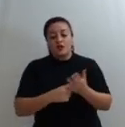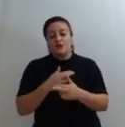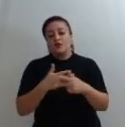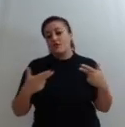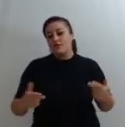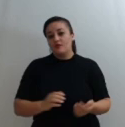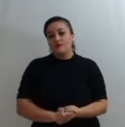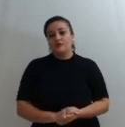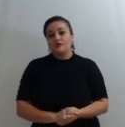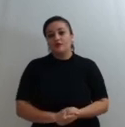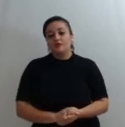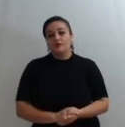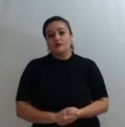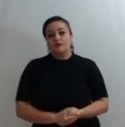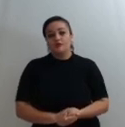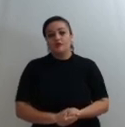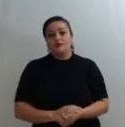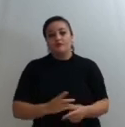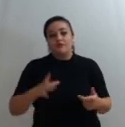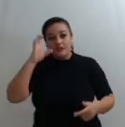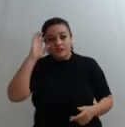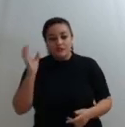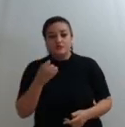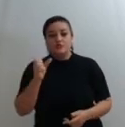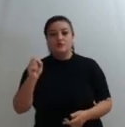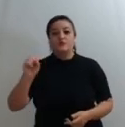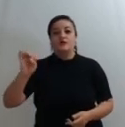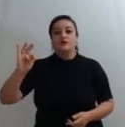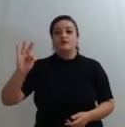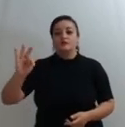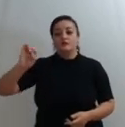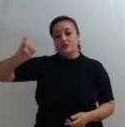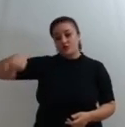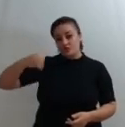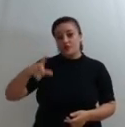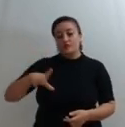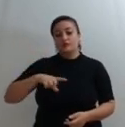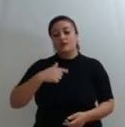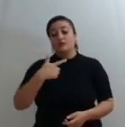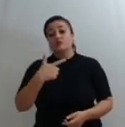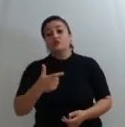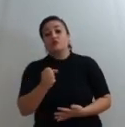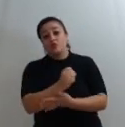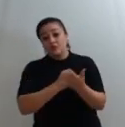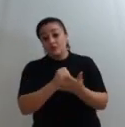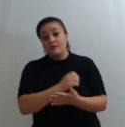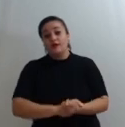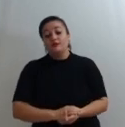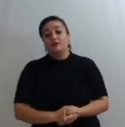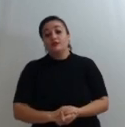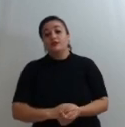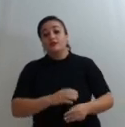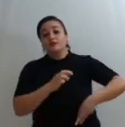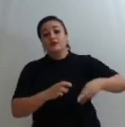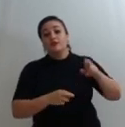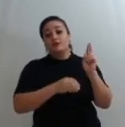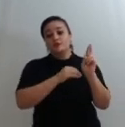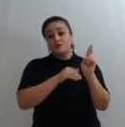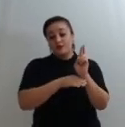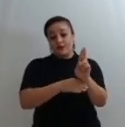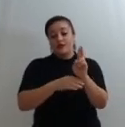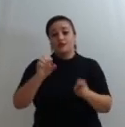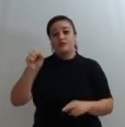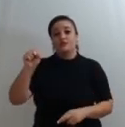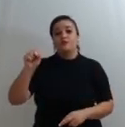acórdão do Supremo, do STJ, mas nós temos dois que são basilares, que são da relatoria do ministro Sebastião Reis, que